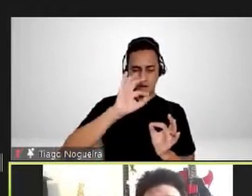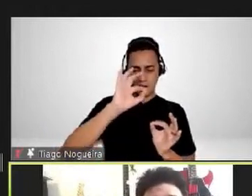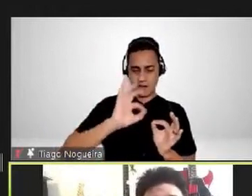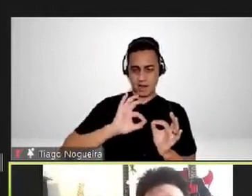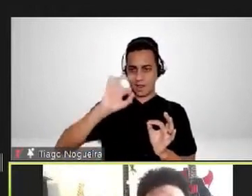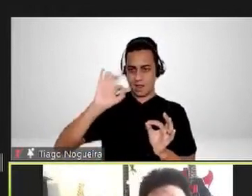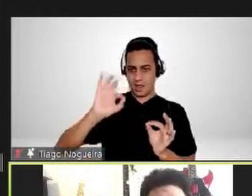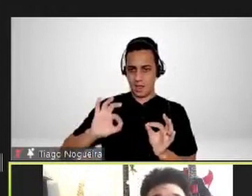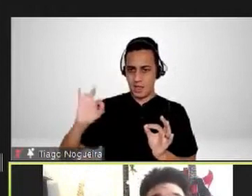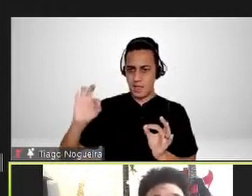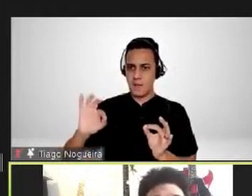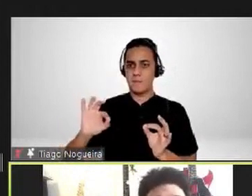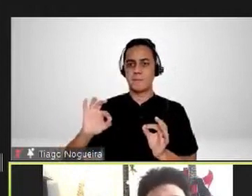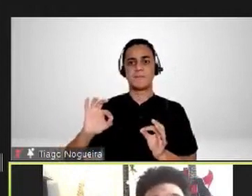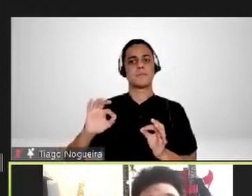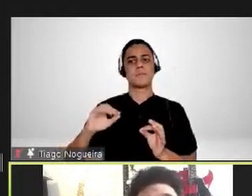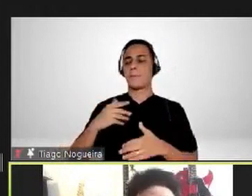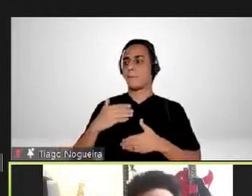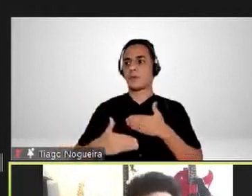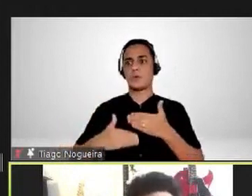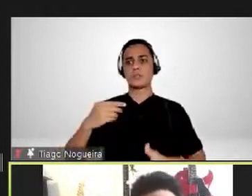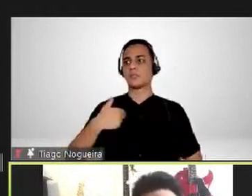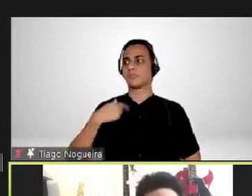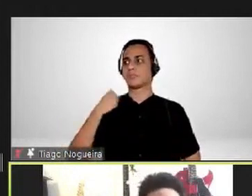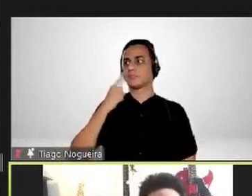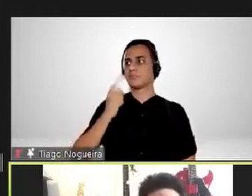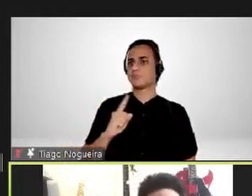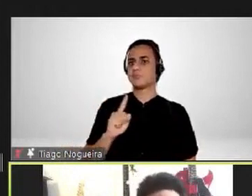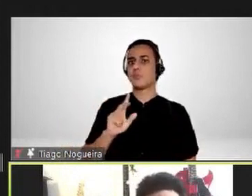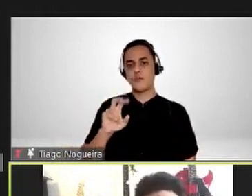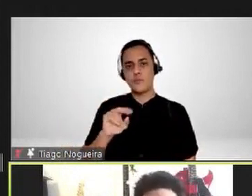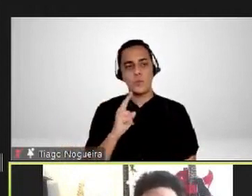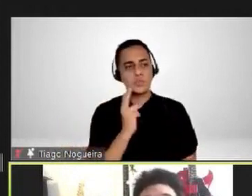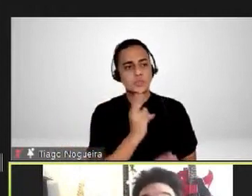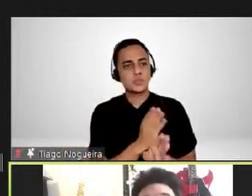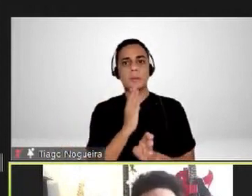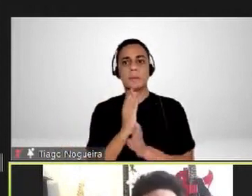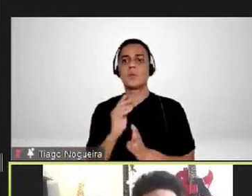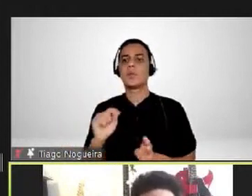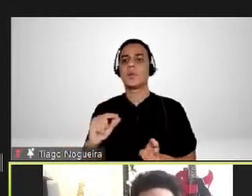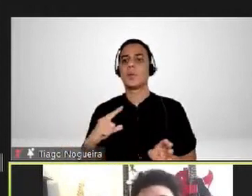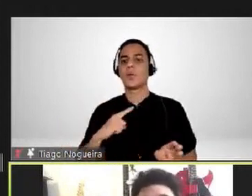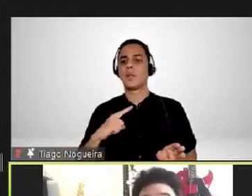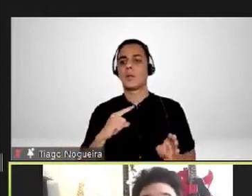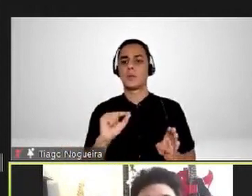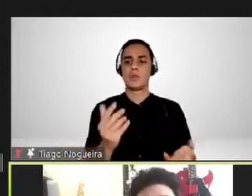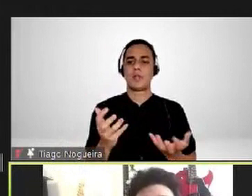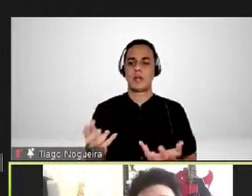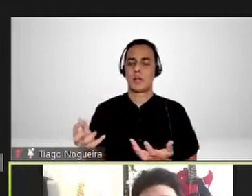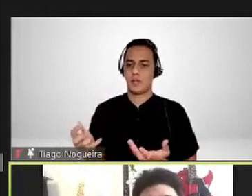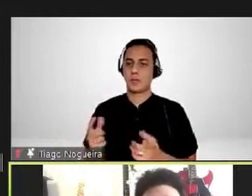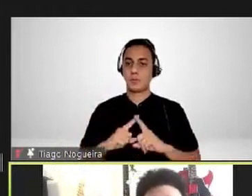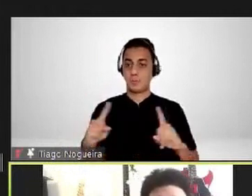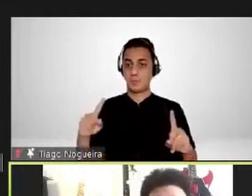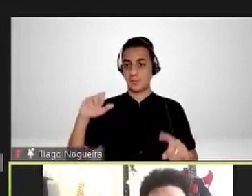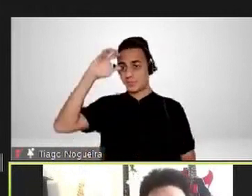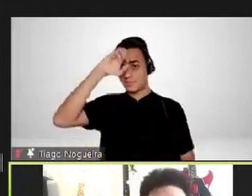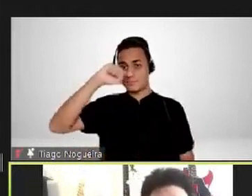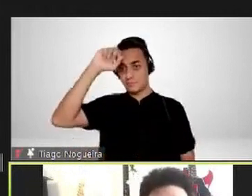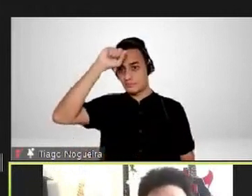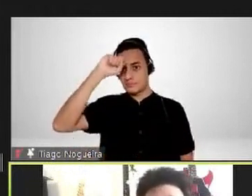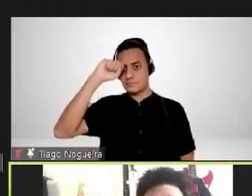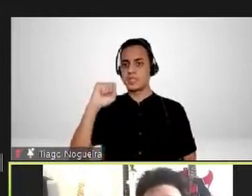processo muito obscuro, é um processo que eu não tenho acesso, eu vou descobrir o que eu quero. Claro que para aprender, a gente vai buscando consciência